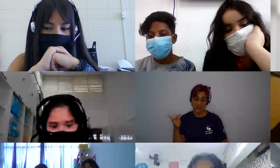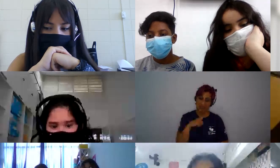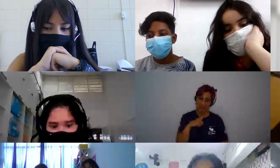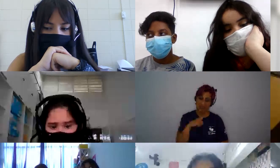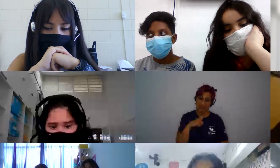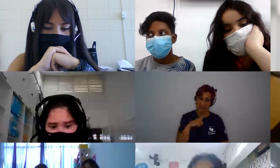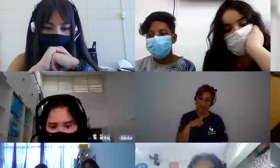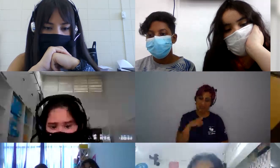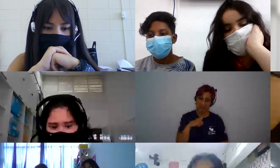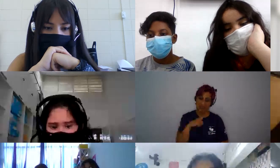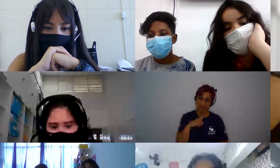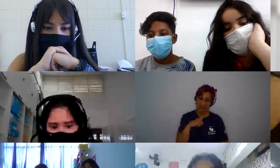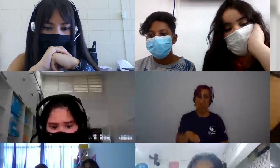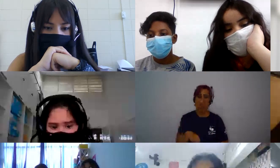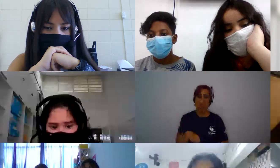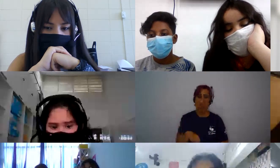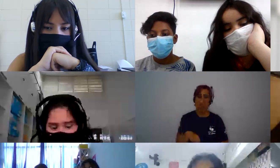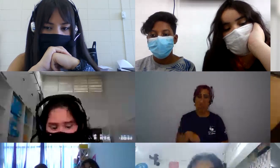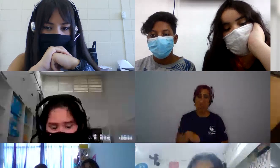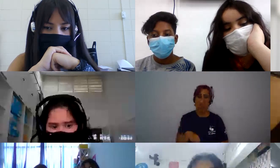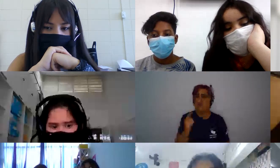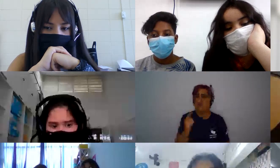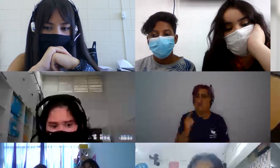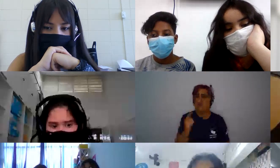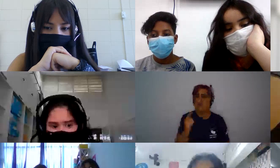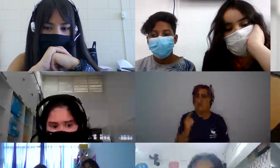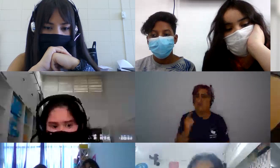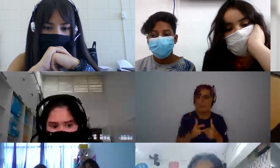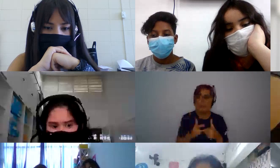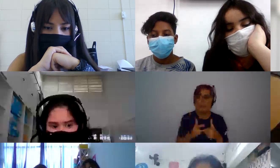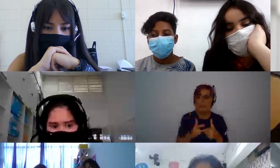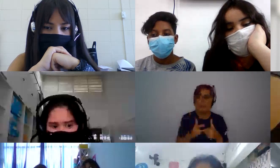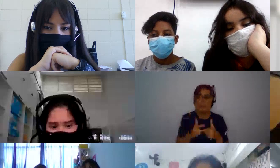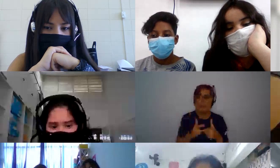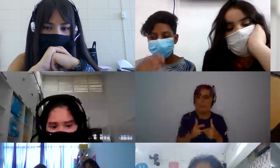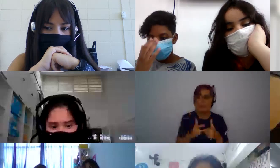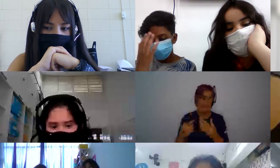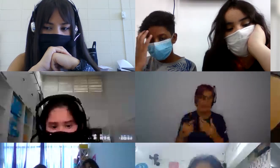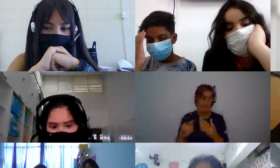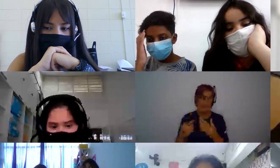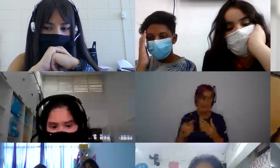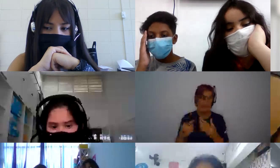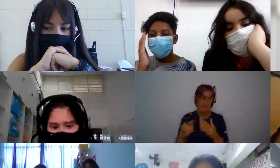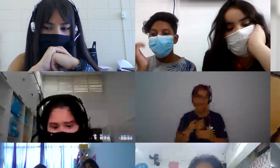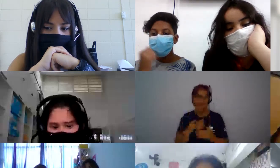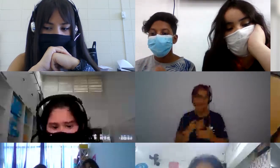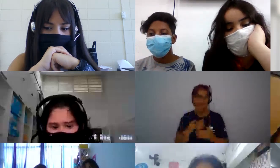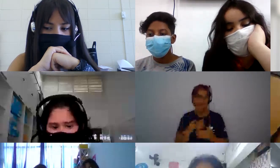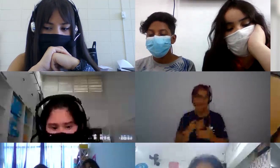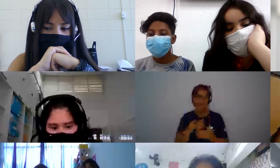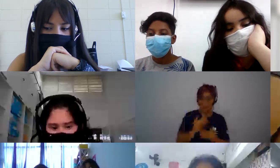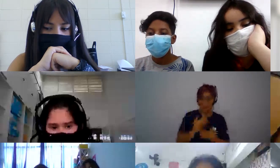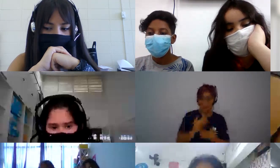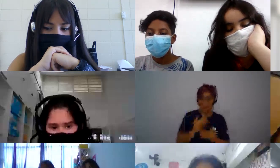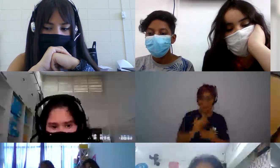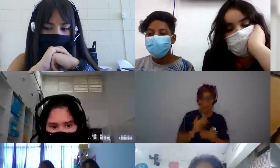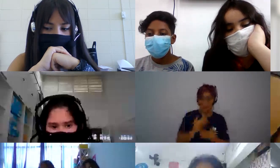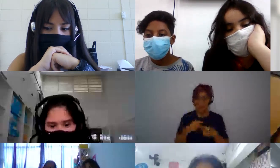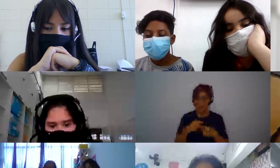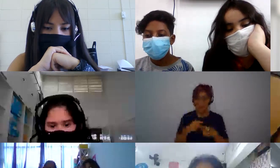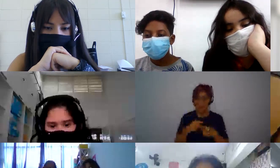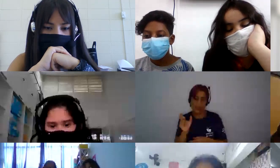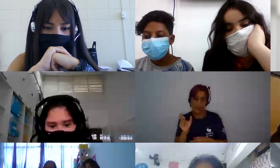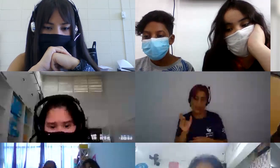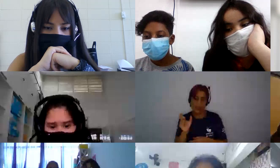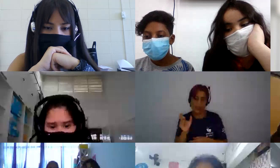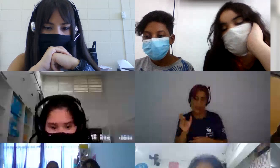você, Juliana. Não há problema nenhum se sentir desconfortável. Porque o assunto não é... A palavra desconfortável não é